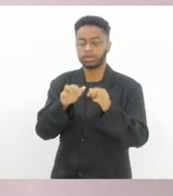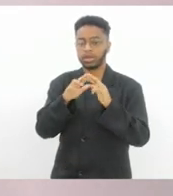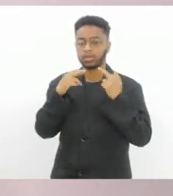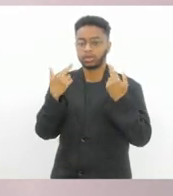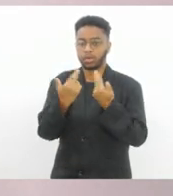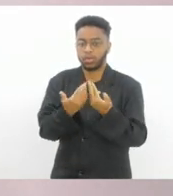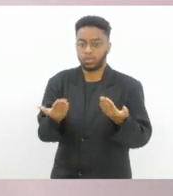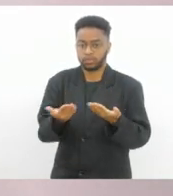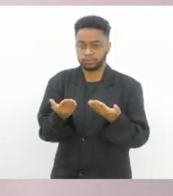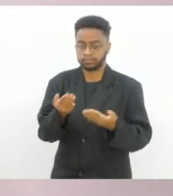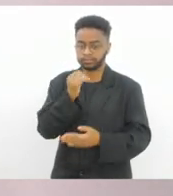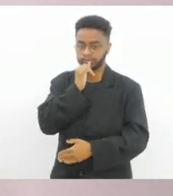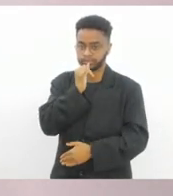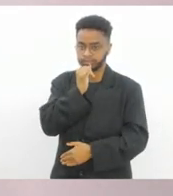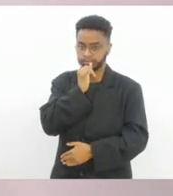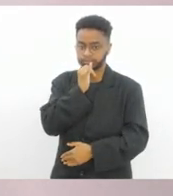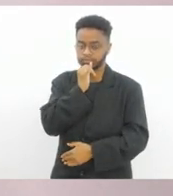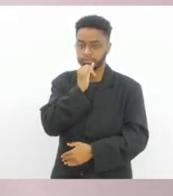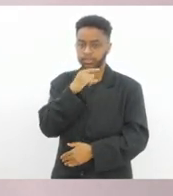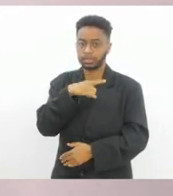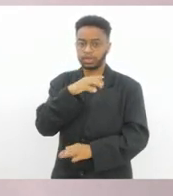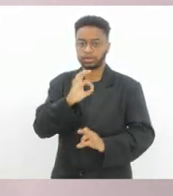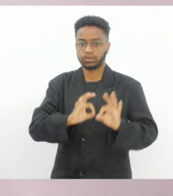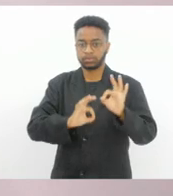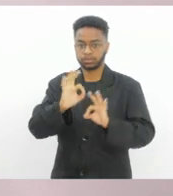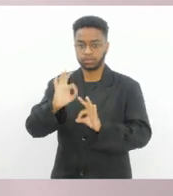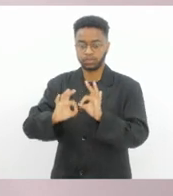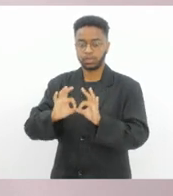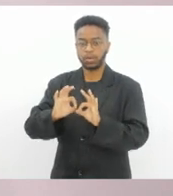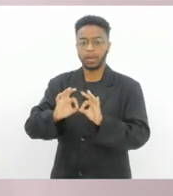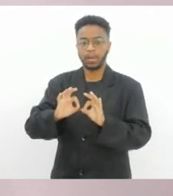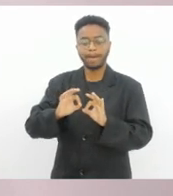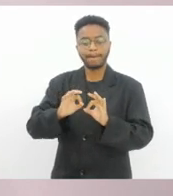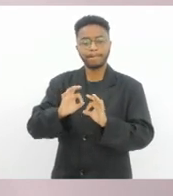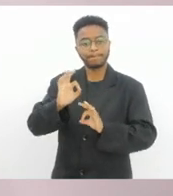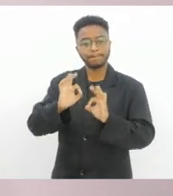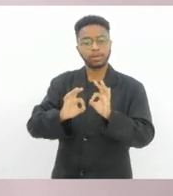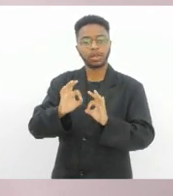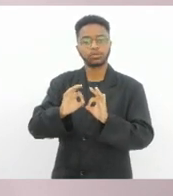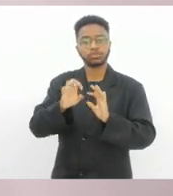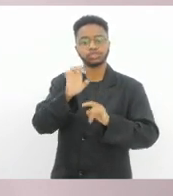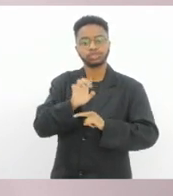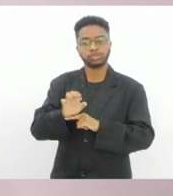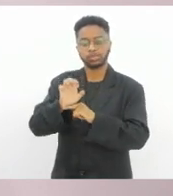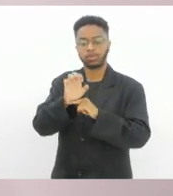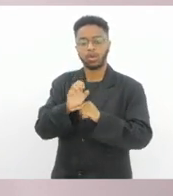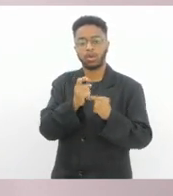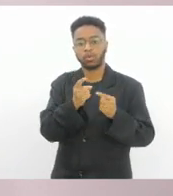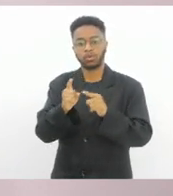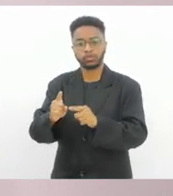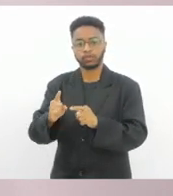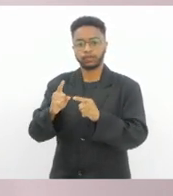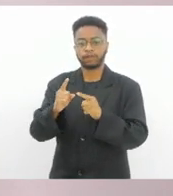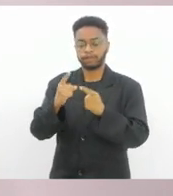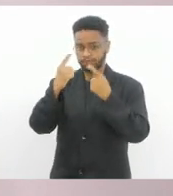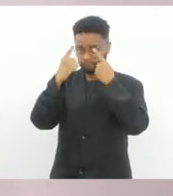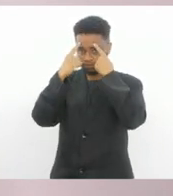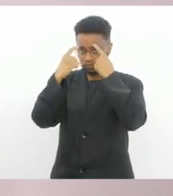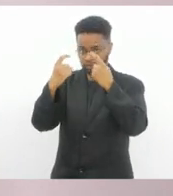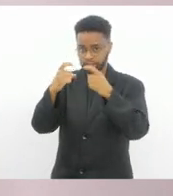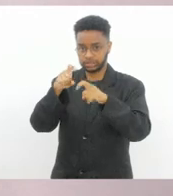pública. Por exemplo, uma elaboração de um plano estadual de combate à violência sexual e ao